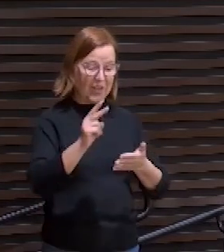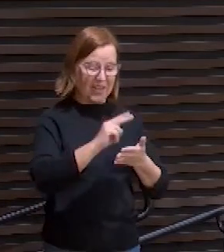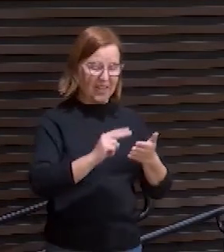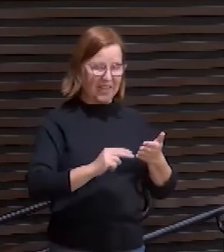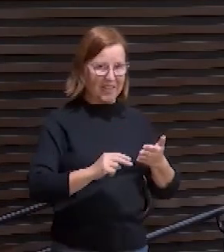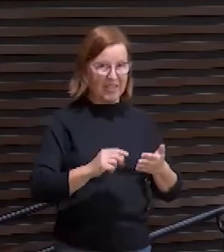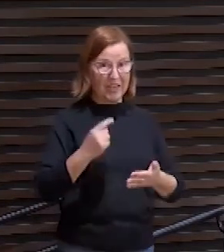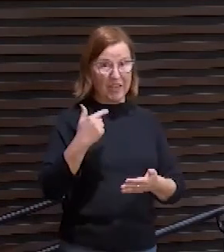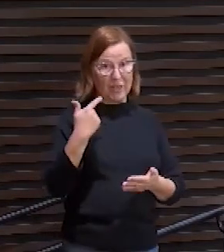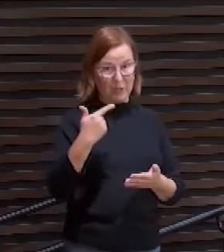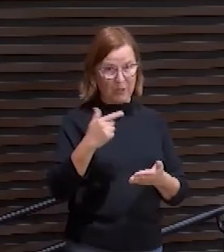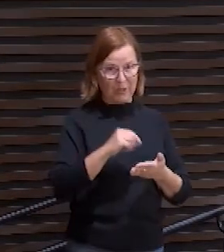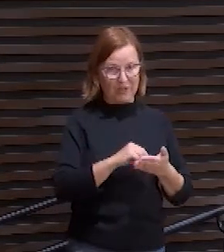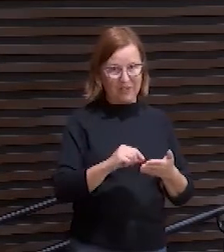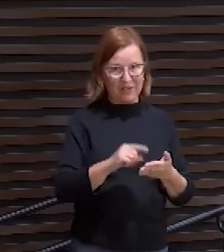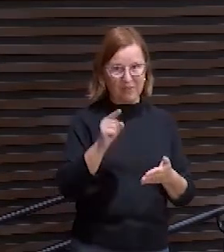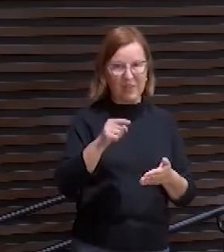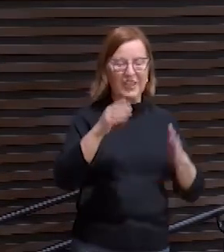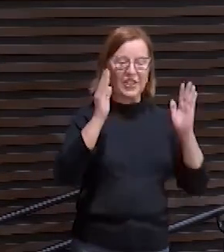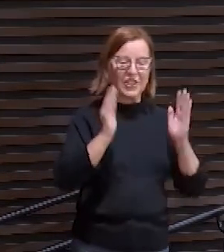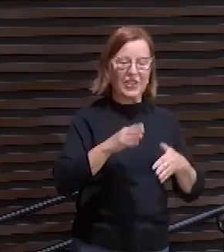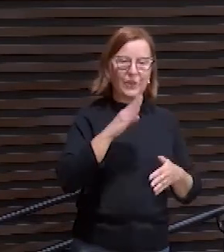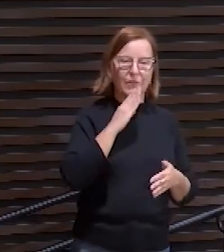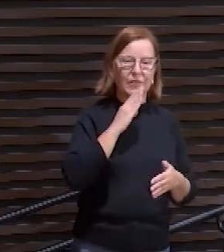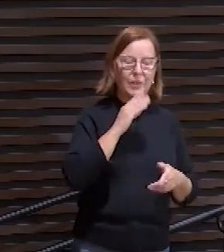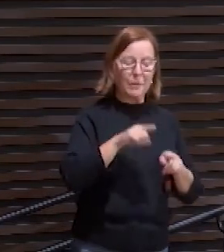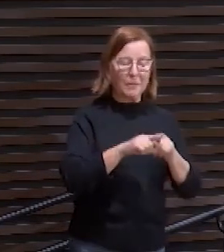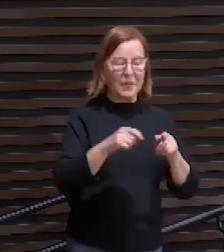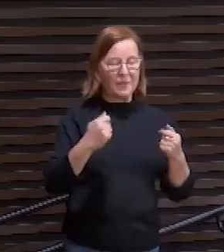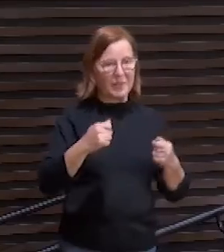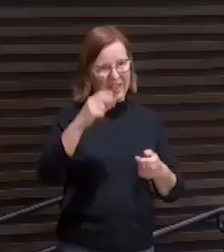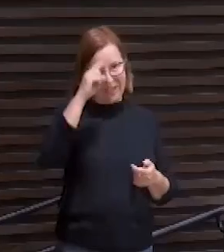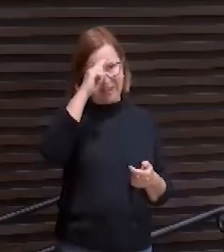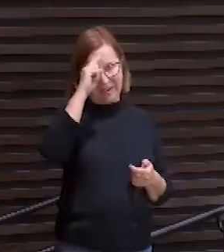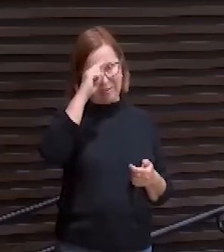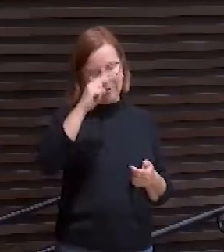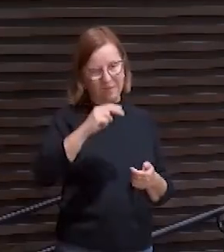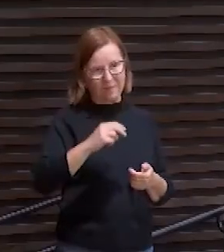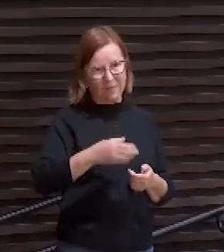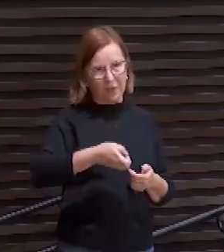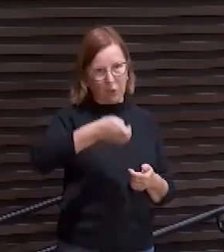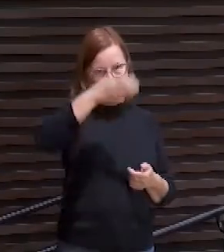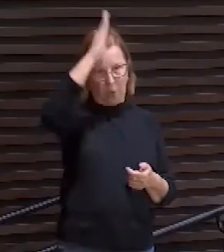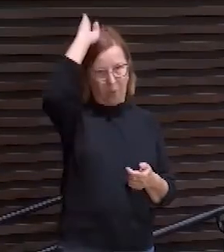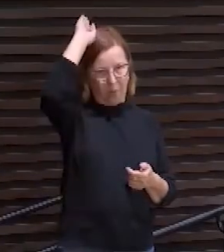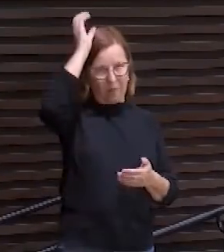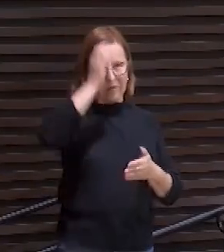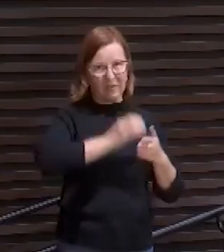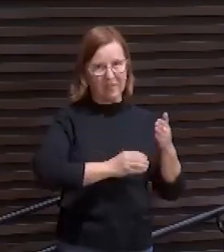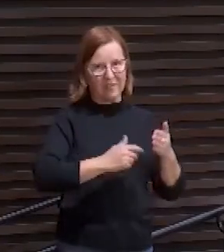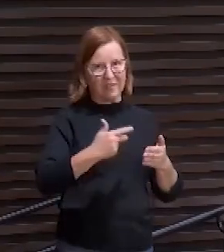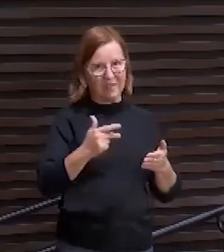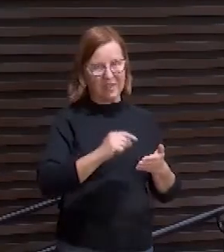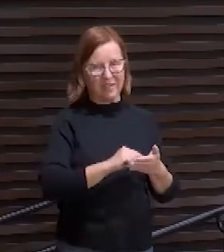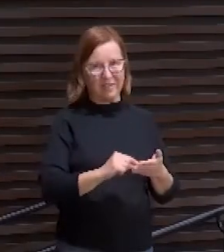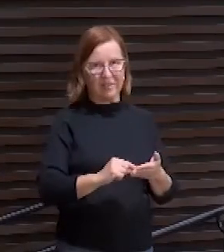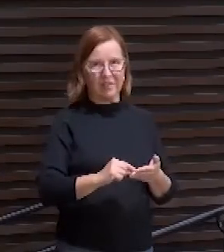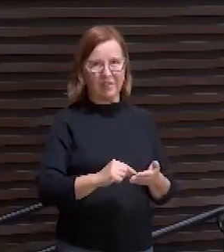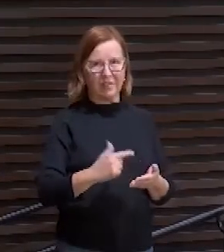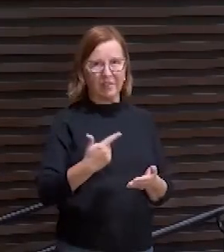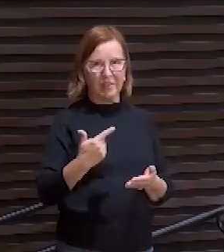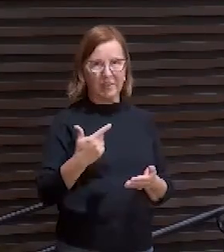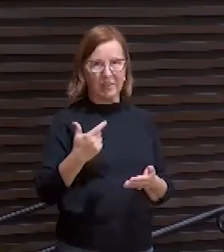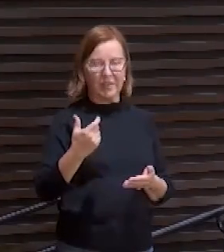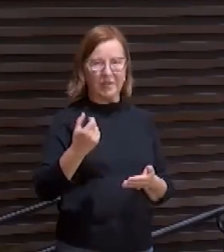conhecem, mas que nós precisamos relembrar. Romanos 3:20 E depois Efésios 2, 8